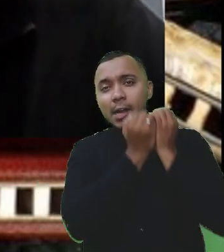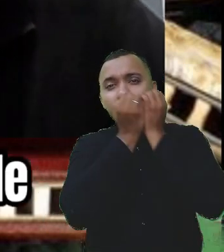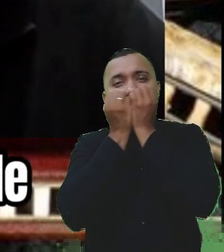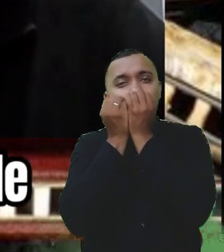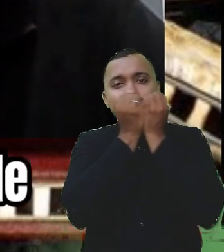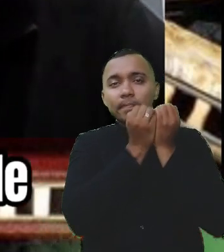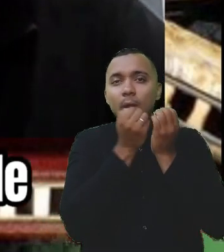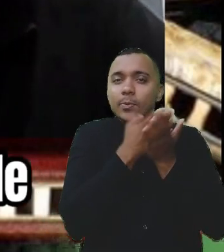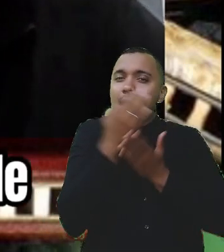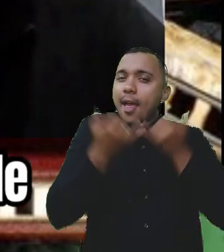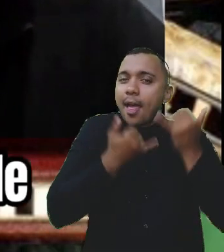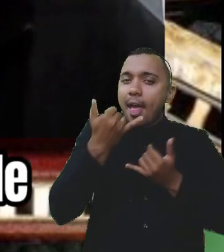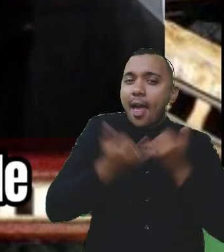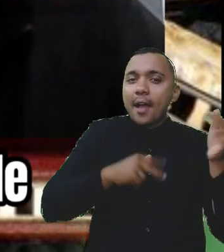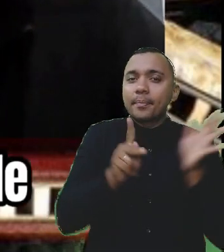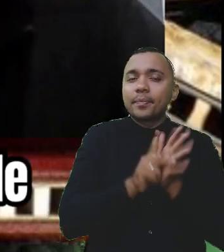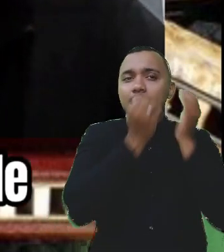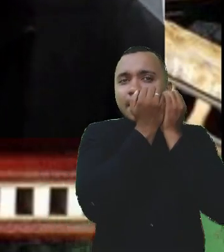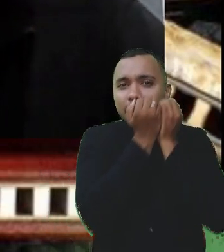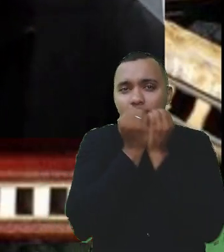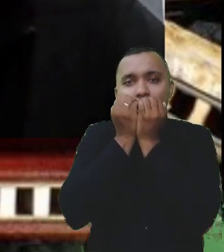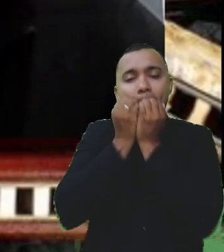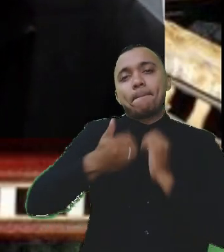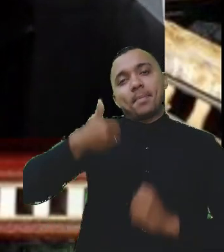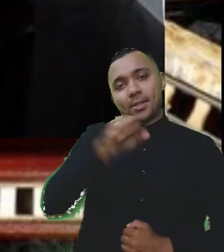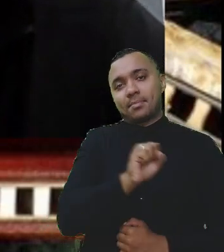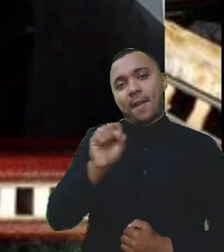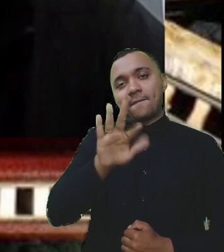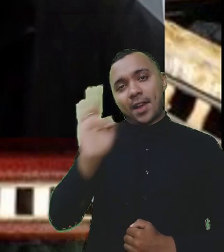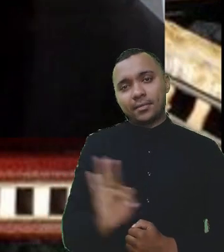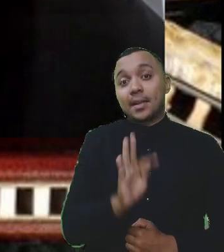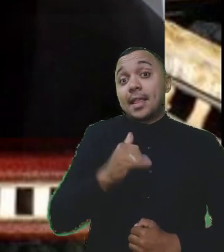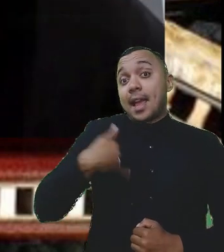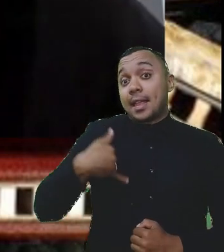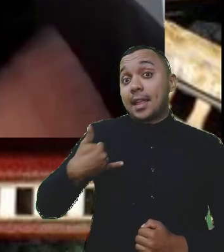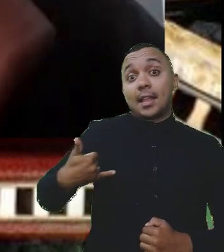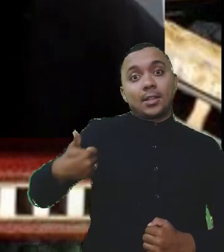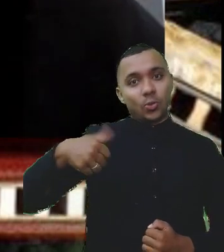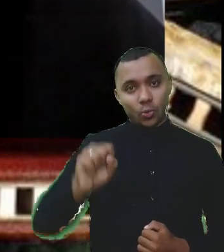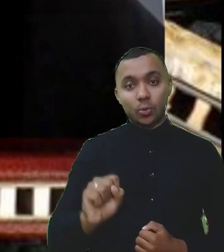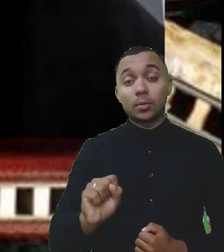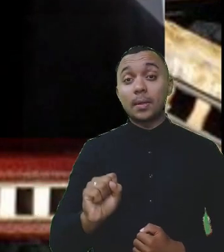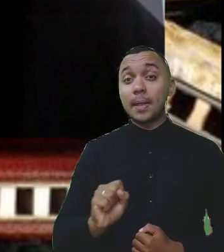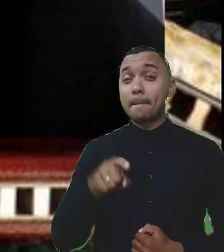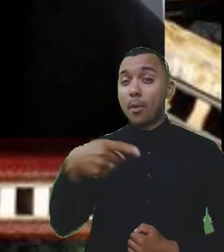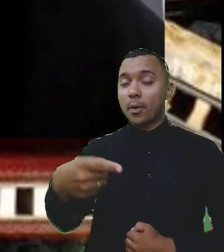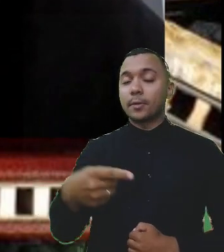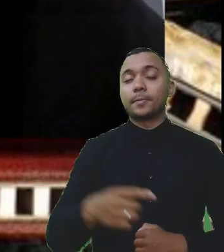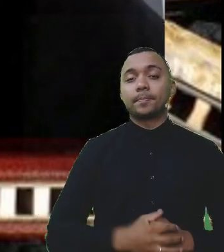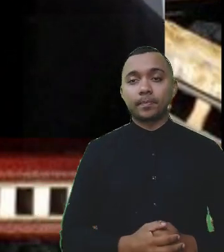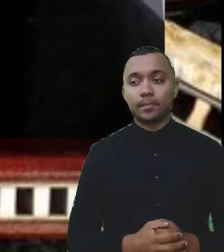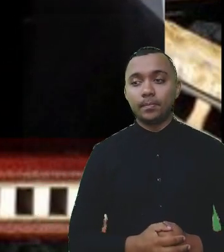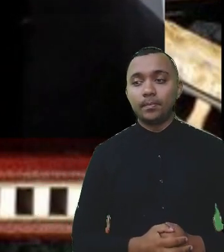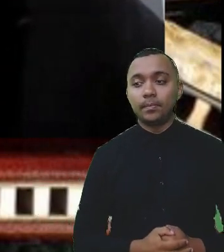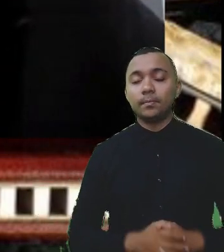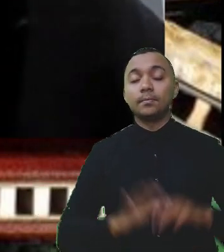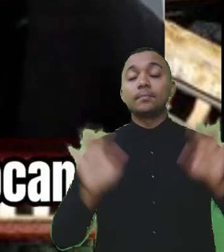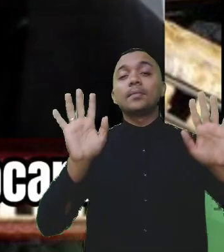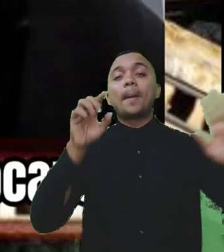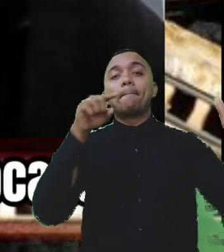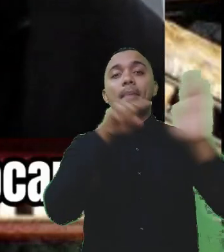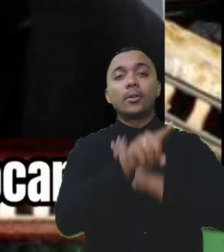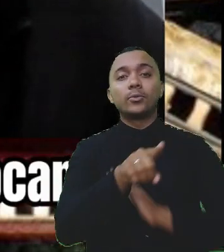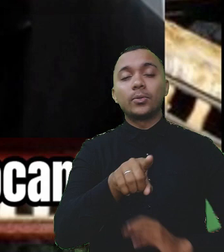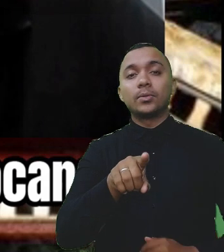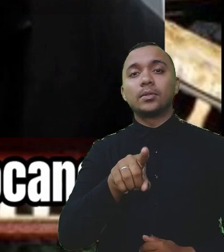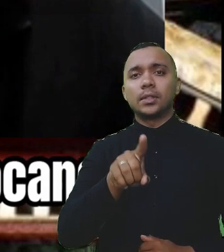brincar no primeiro semestre da faculdade, ou seja, aos 18 anos. Quando eu me Deixa eu só formei. te perguntar uma coisa. Tem um vídeo, ou